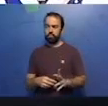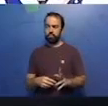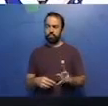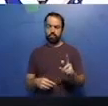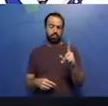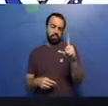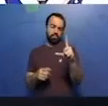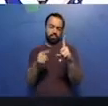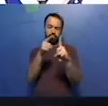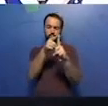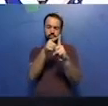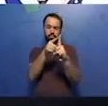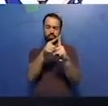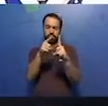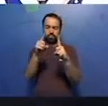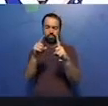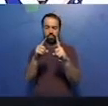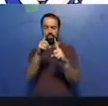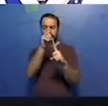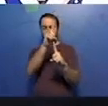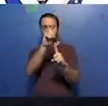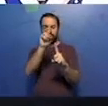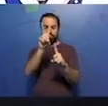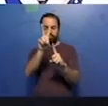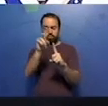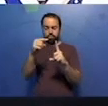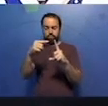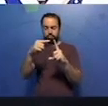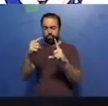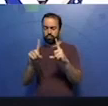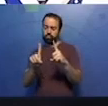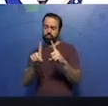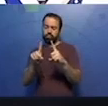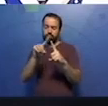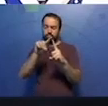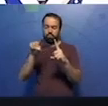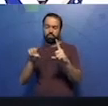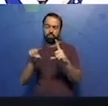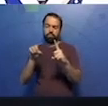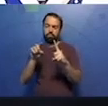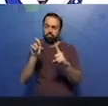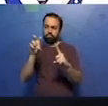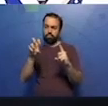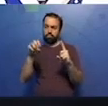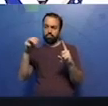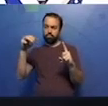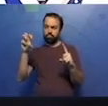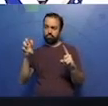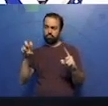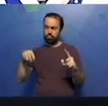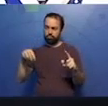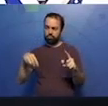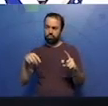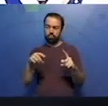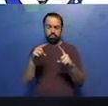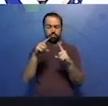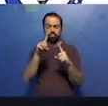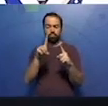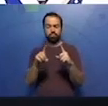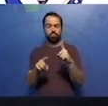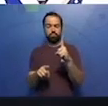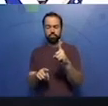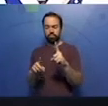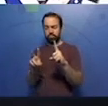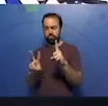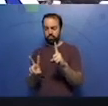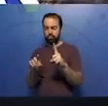este ponteiro, daqui até aqui eu tenho 5 minutos. E do 1 até chegar no 2, mais 5 minutos.